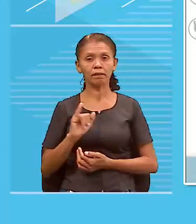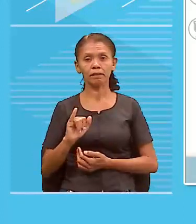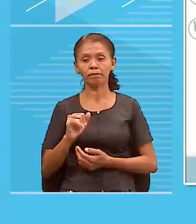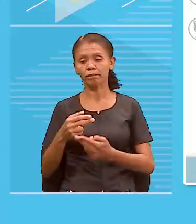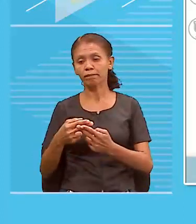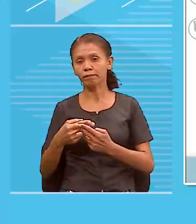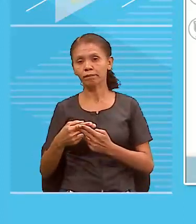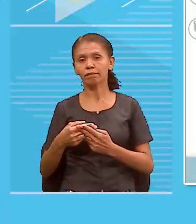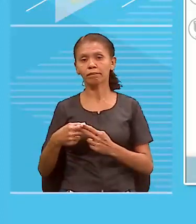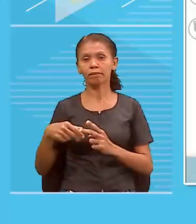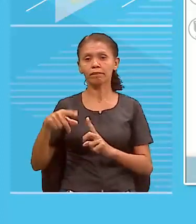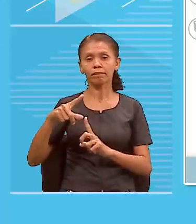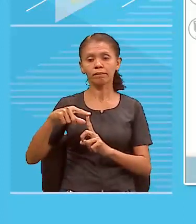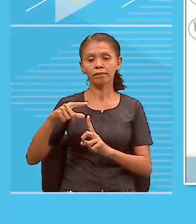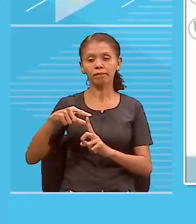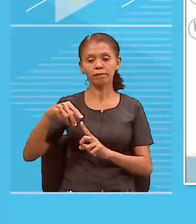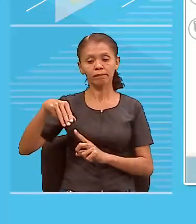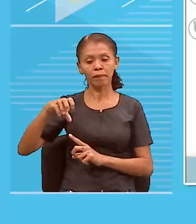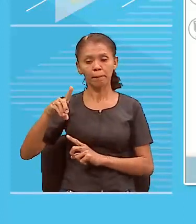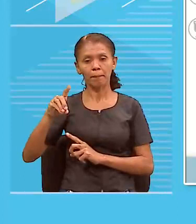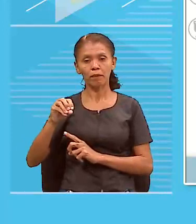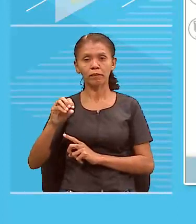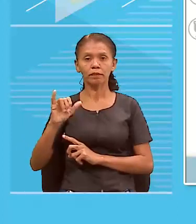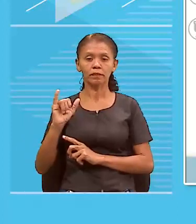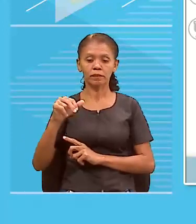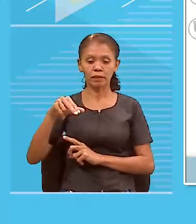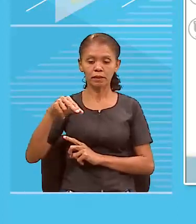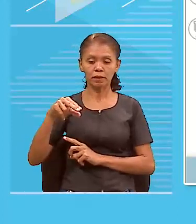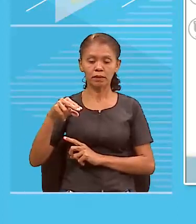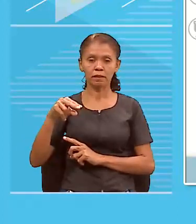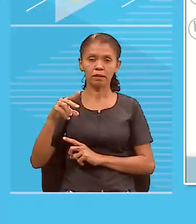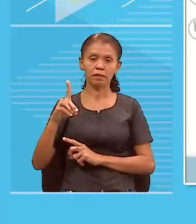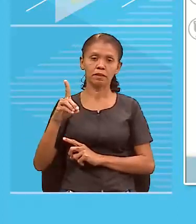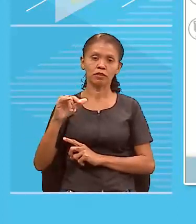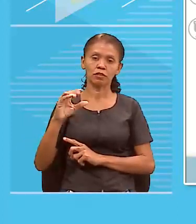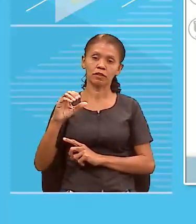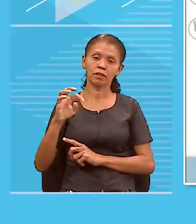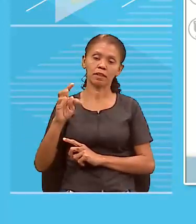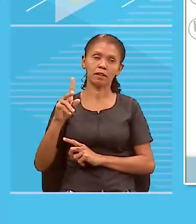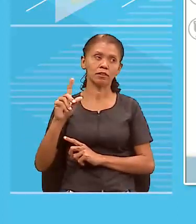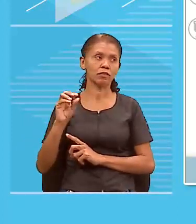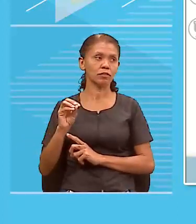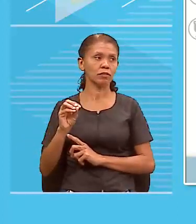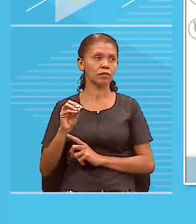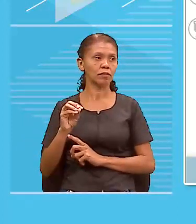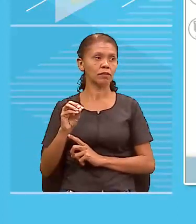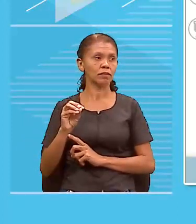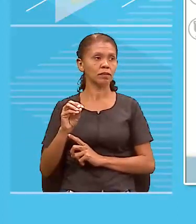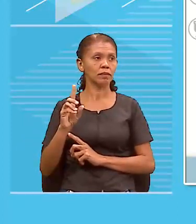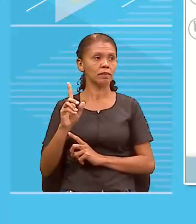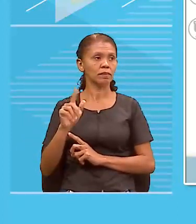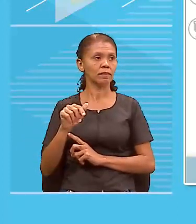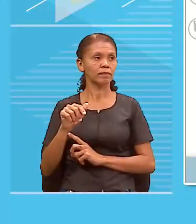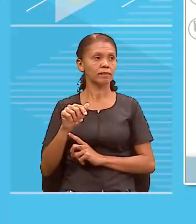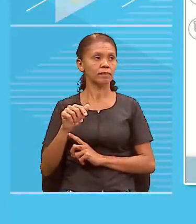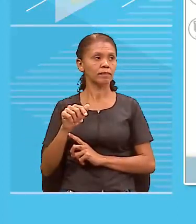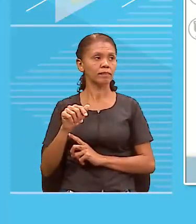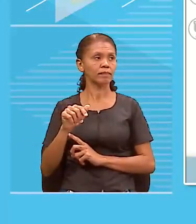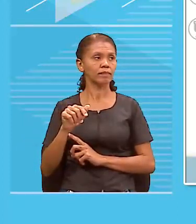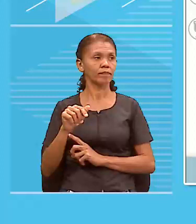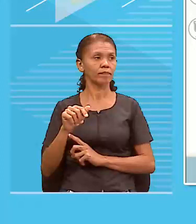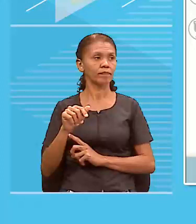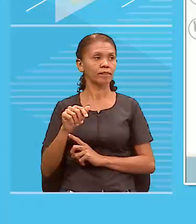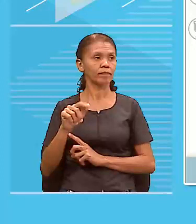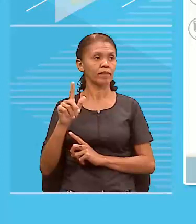é porque eu vou estar passando para o meu propenso leitor algo na qualidade fato ao real